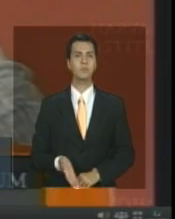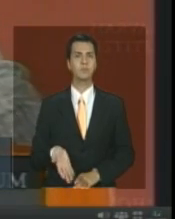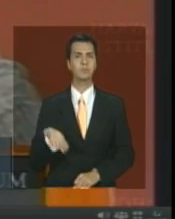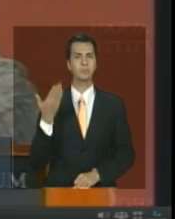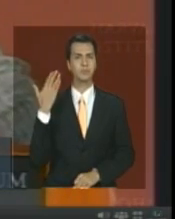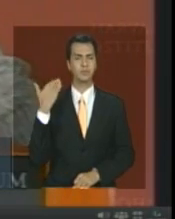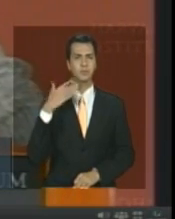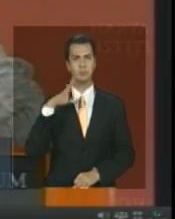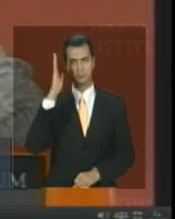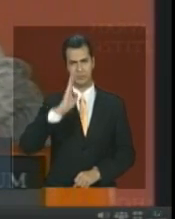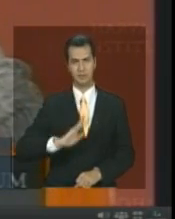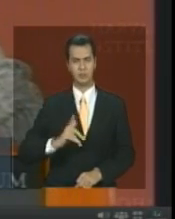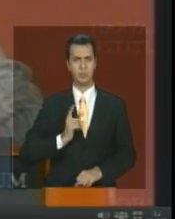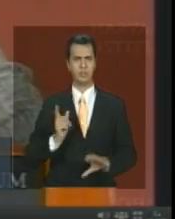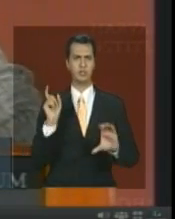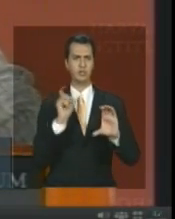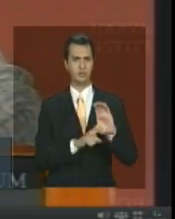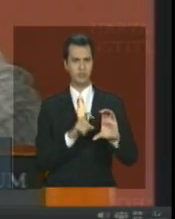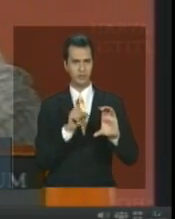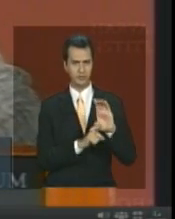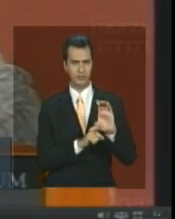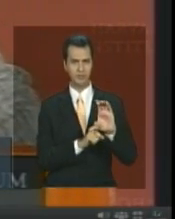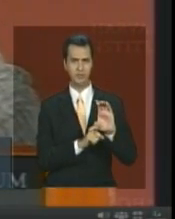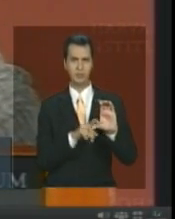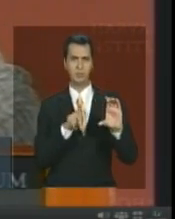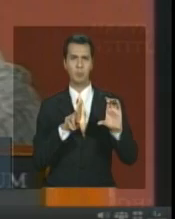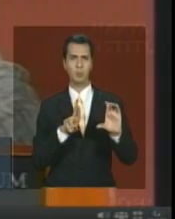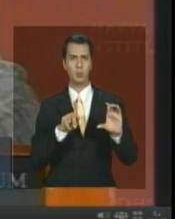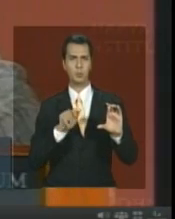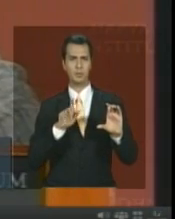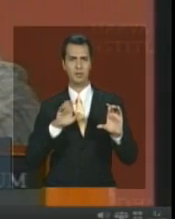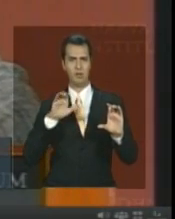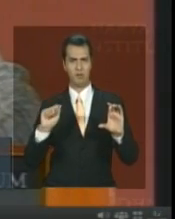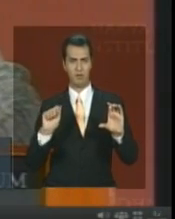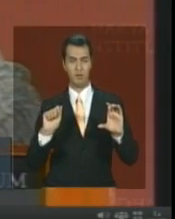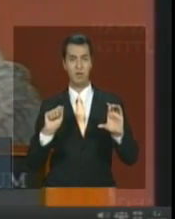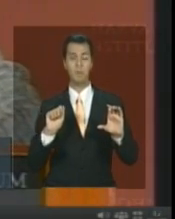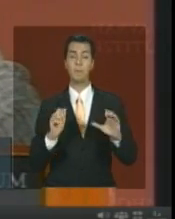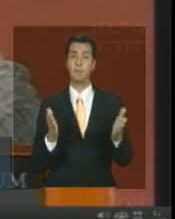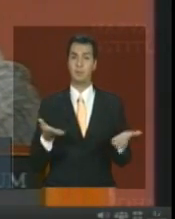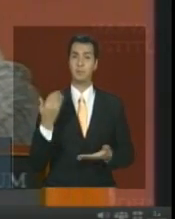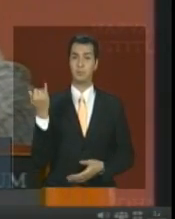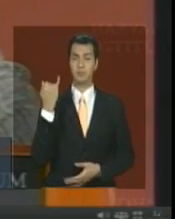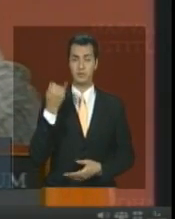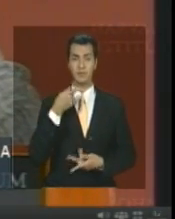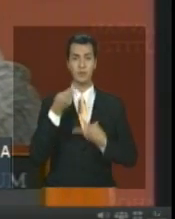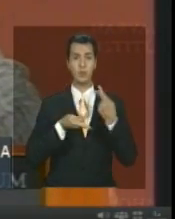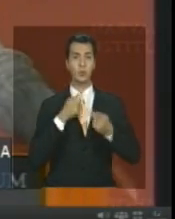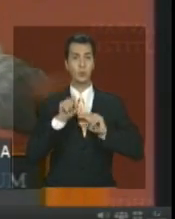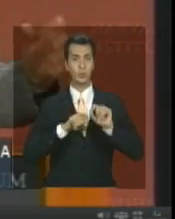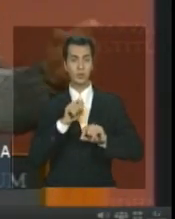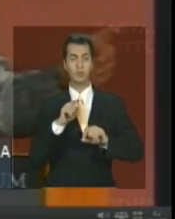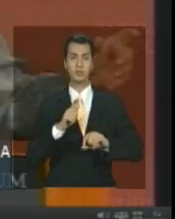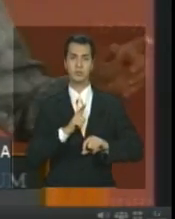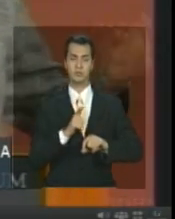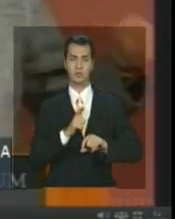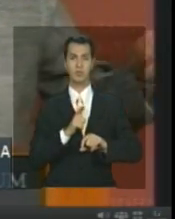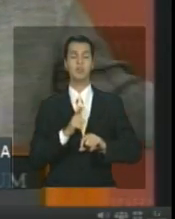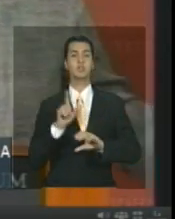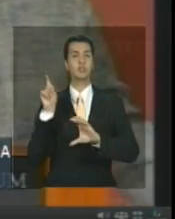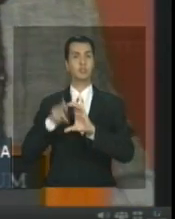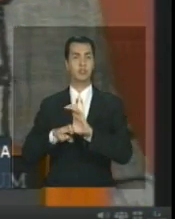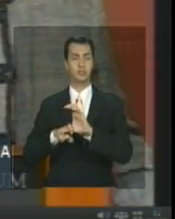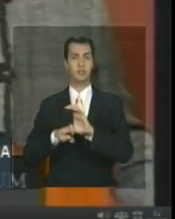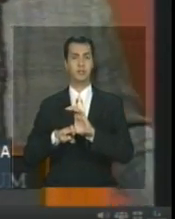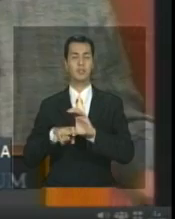grande dívida pública. E é importante sinalizar que a relação entre dívida interna líquida e